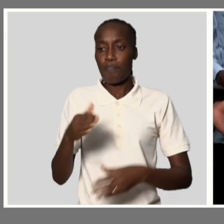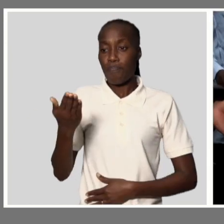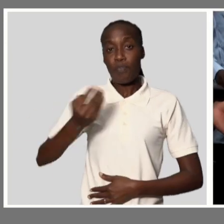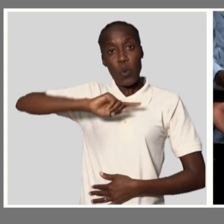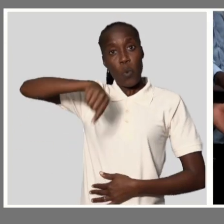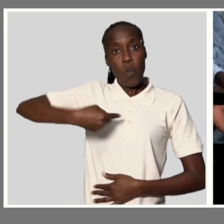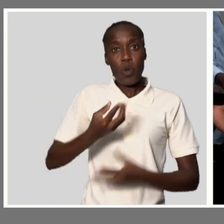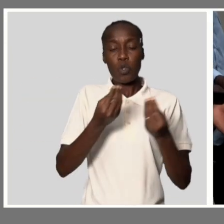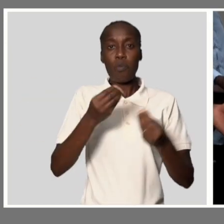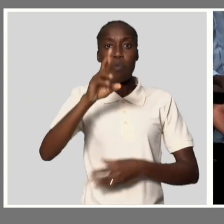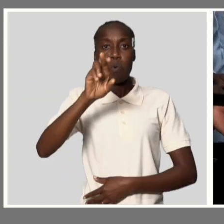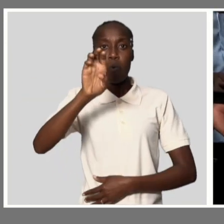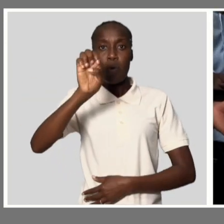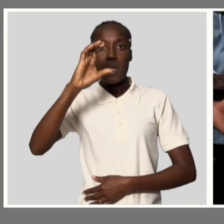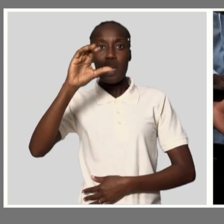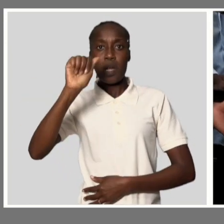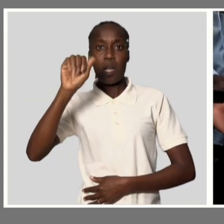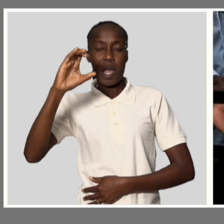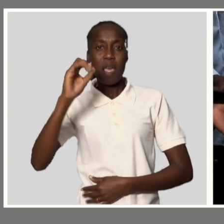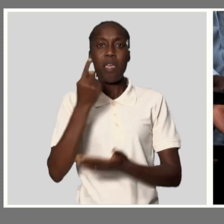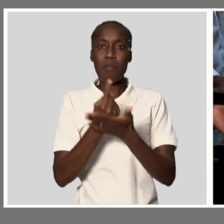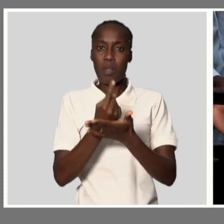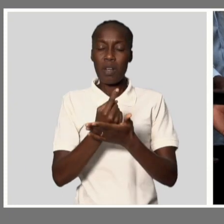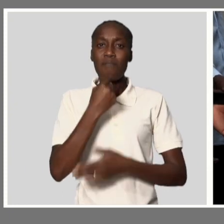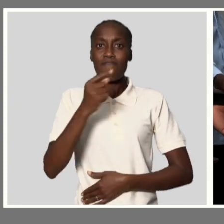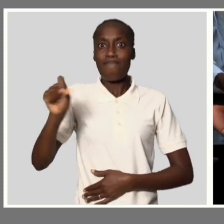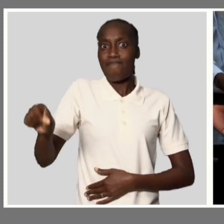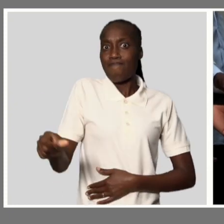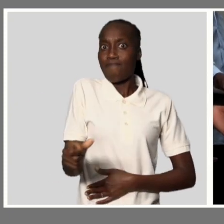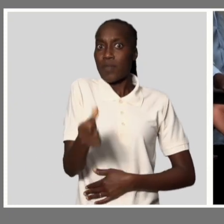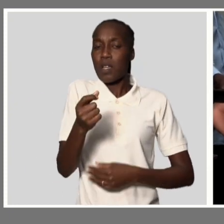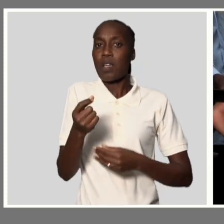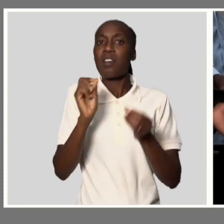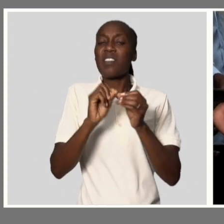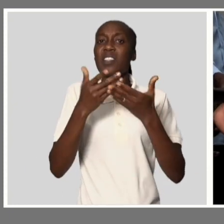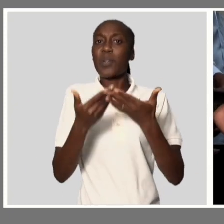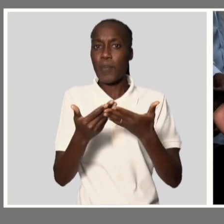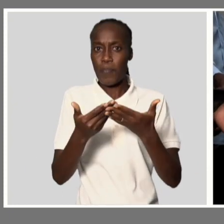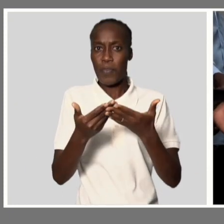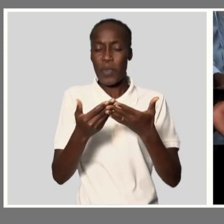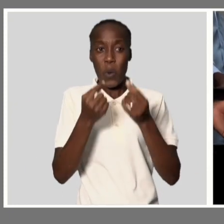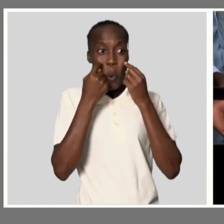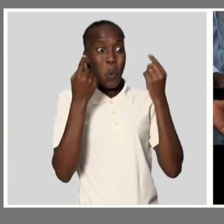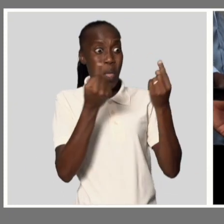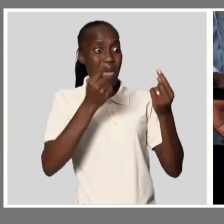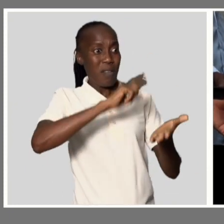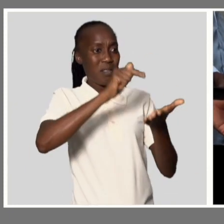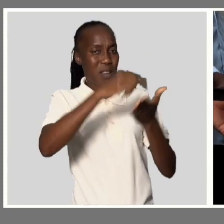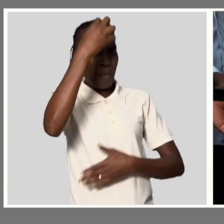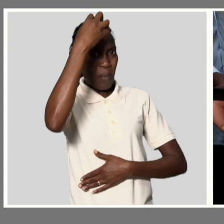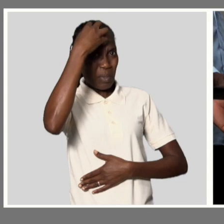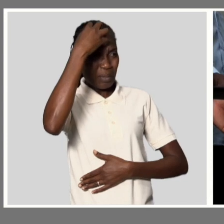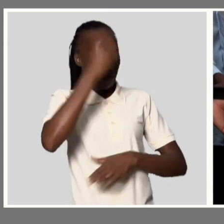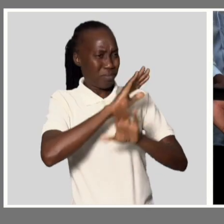Nós, como RECAC, achamos que é preciso que se criem melhores condições. Não é preciso olhar só para a cidade de